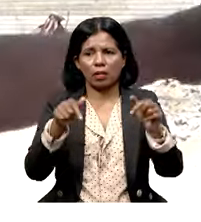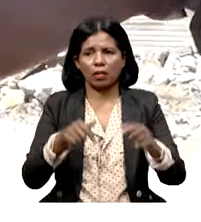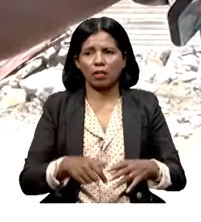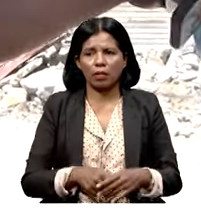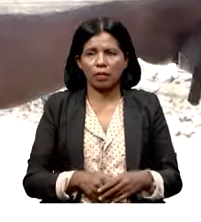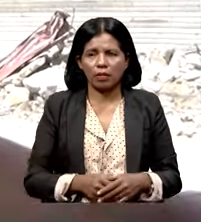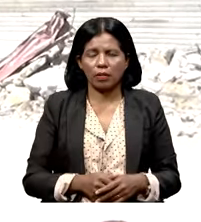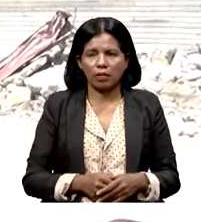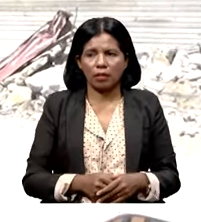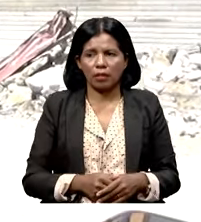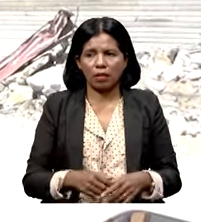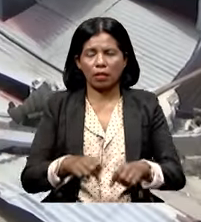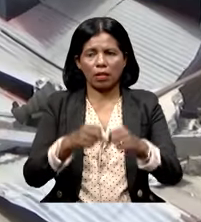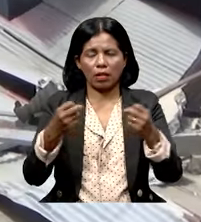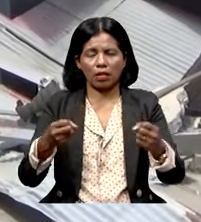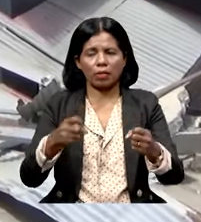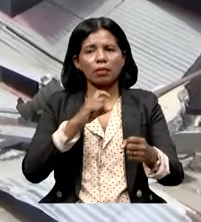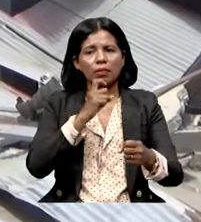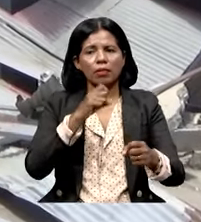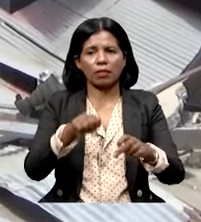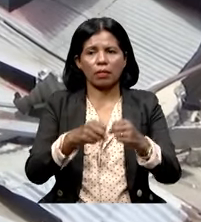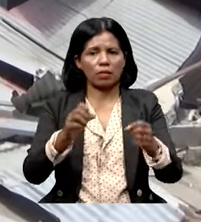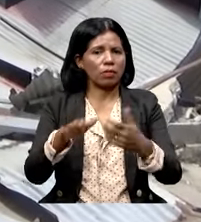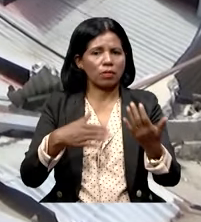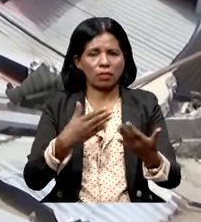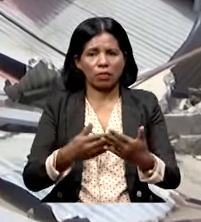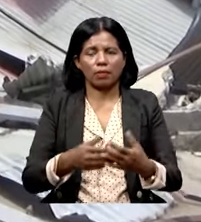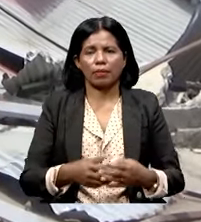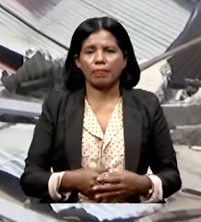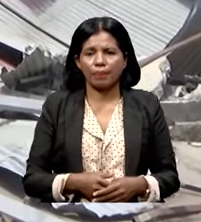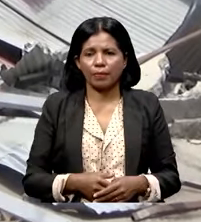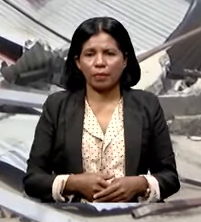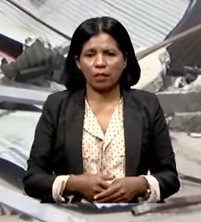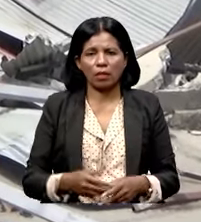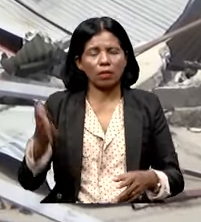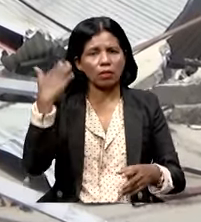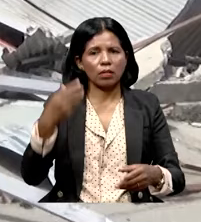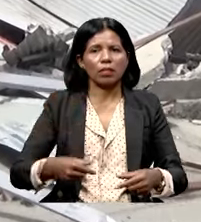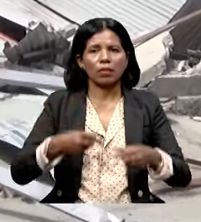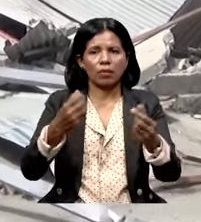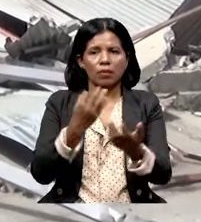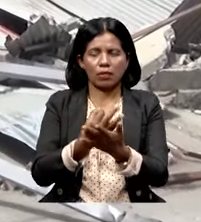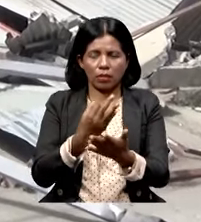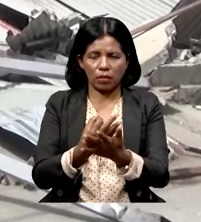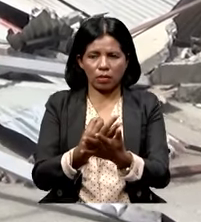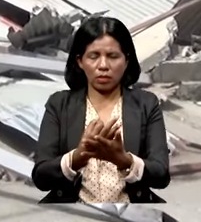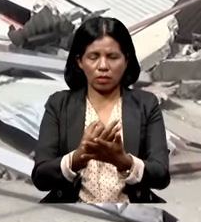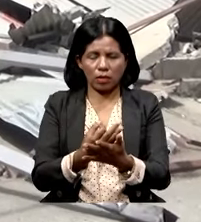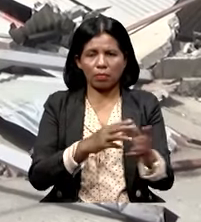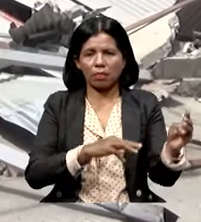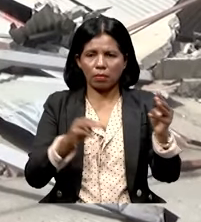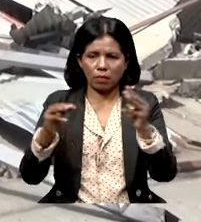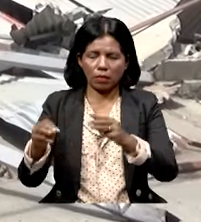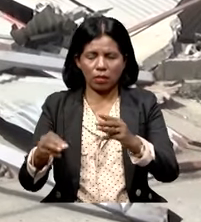Istraga ba? Termasuk istraga bisyo ang sa nene istraga. Ano yung osan? Antes era po ba osan tama may koloron na problema muda tiya may